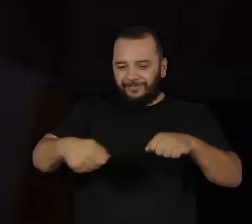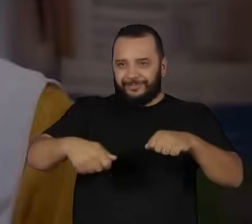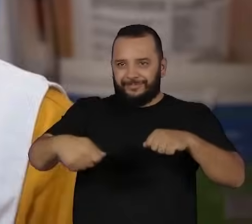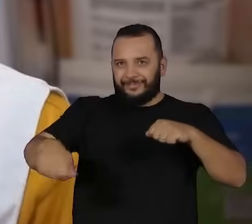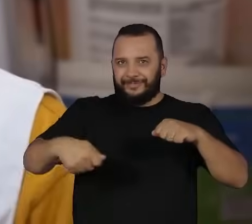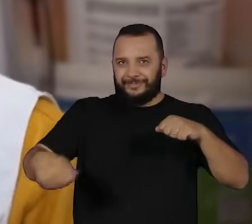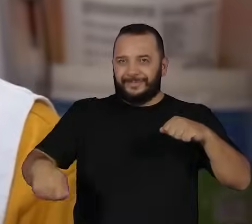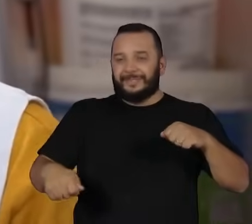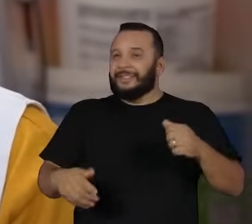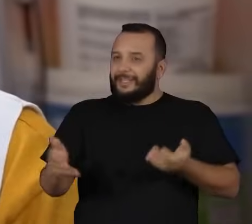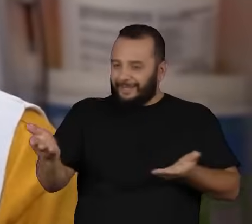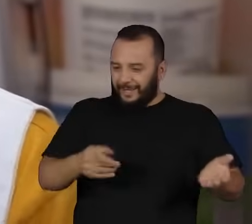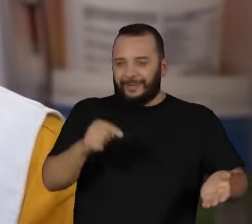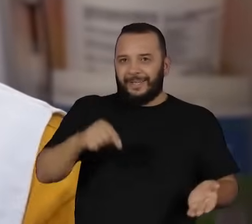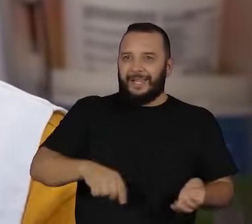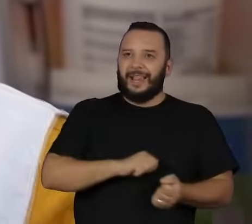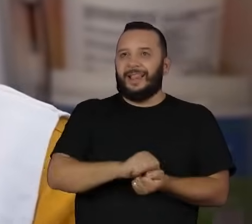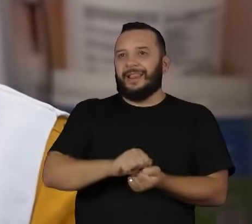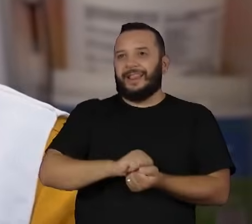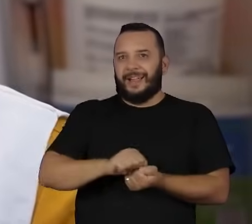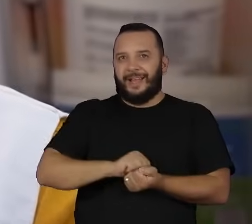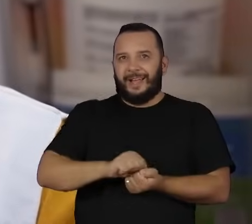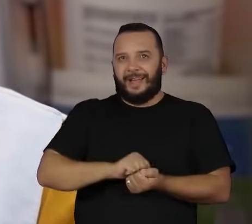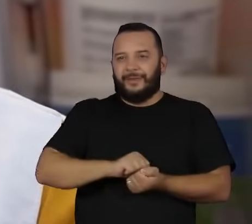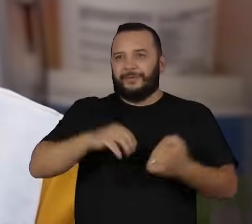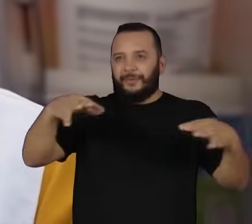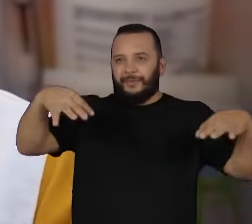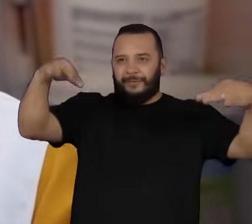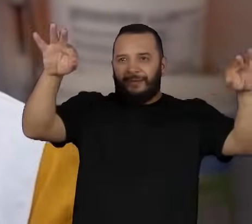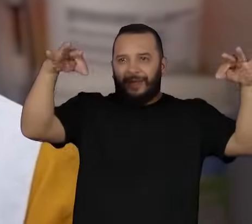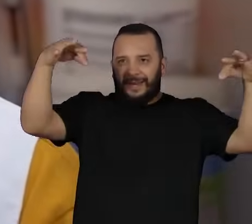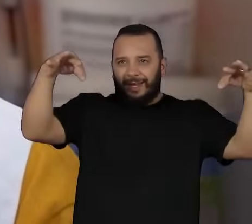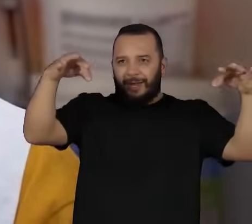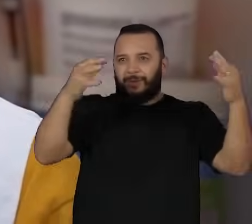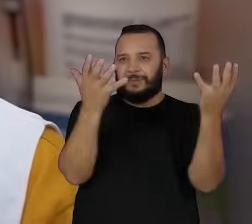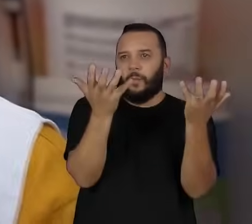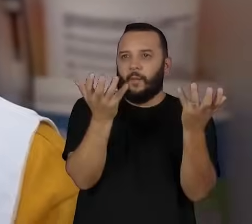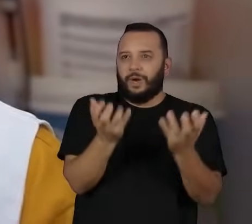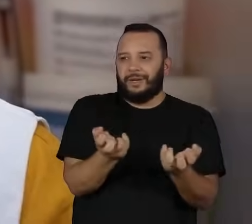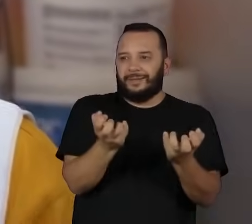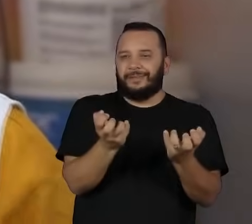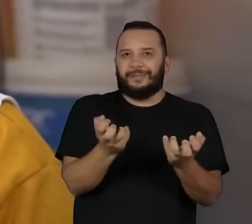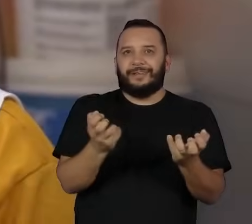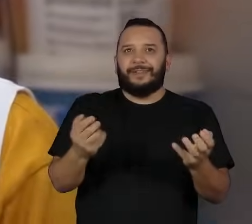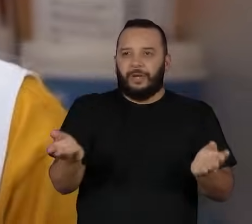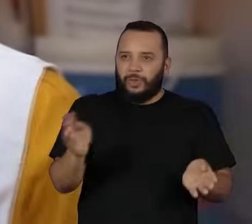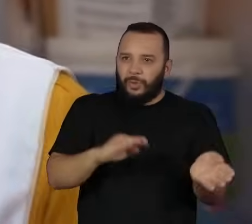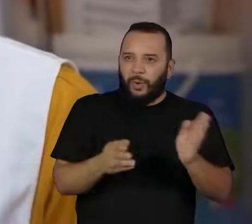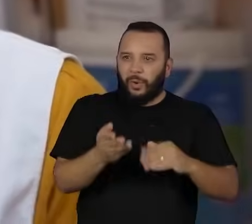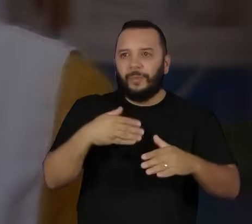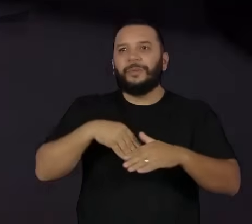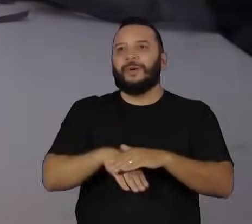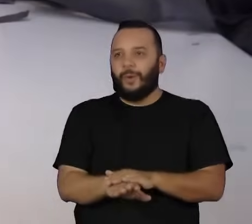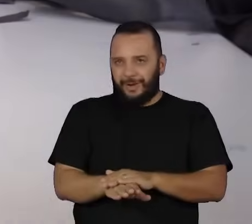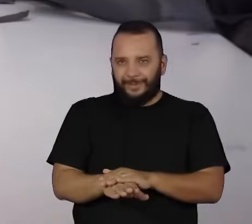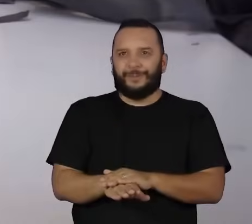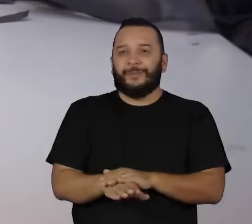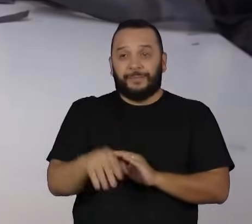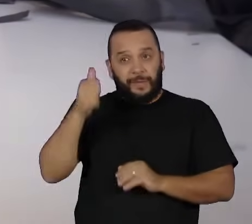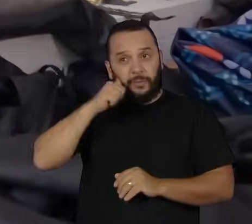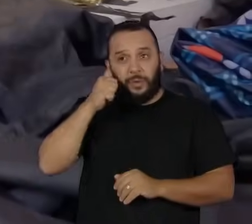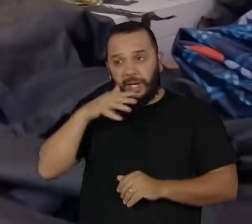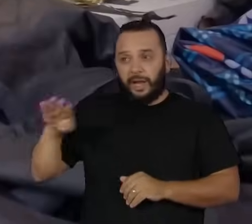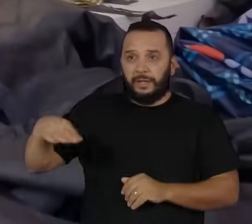corto, trago para aqui, lavo, daqui coloco no varal, quando seca, eu tiro e dobro e guardo. Aí a menina vem buscar.